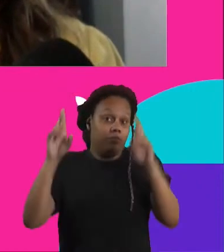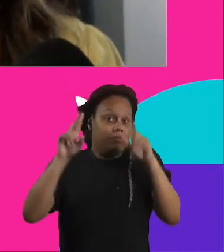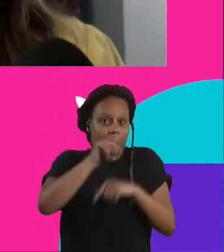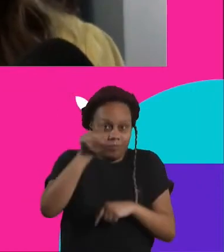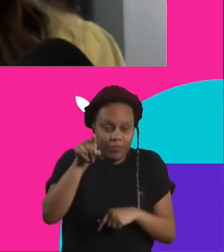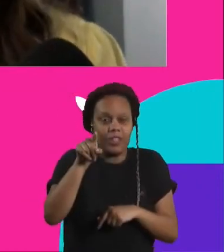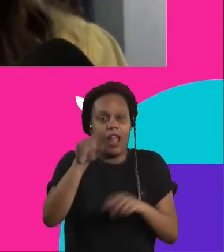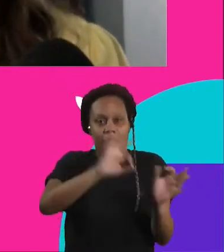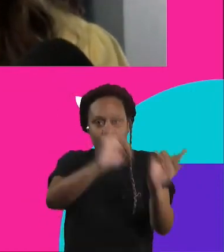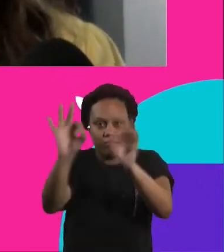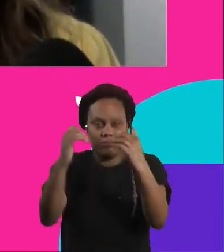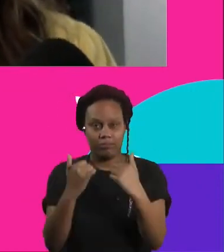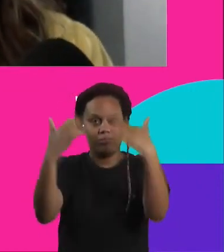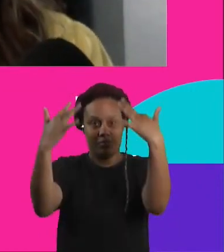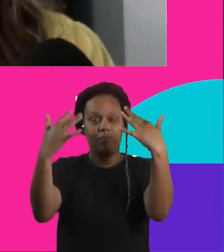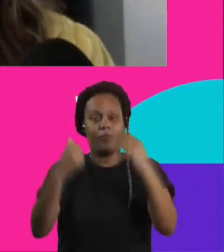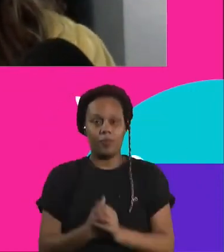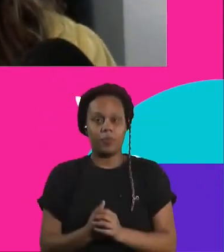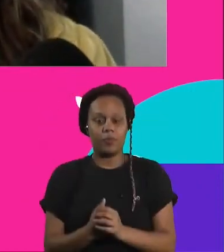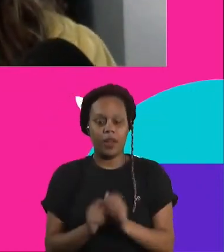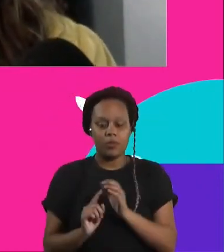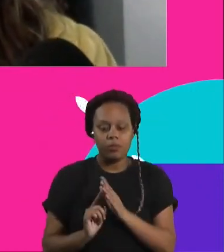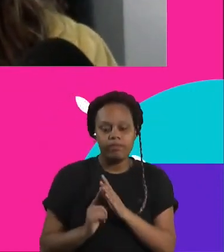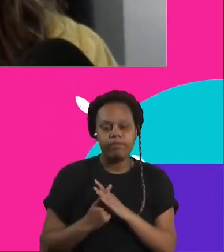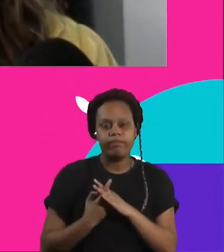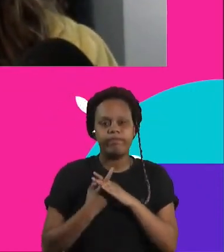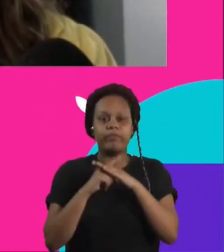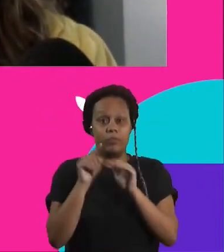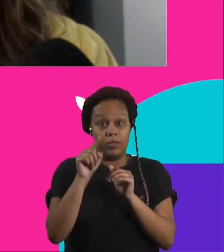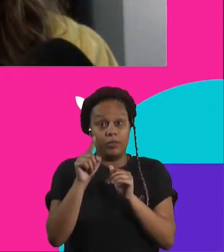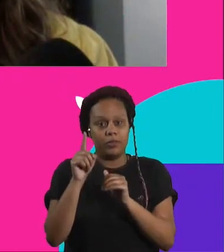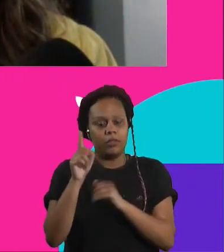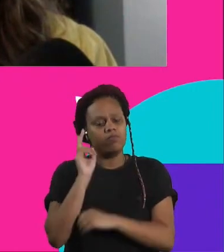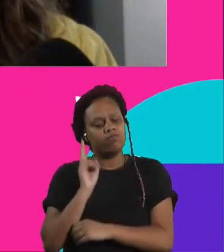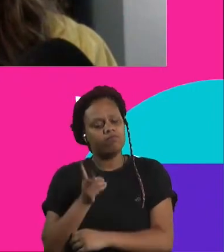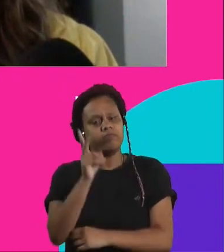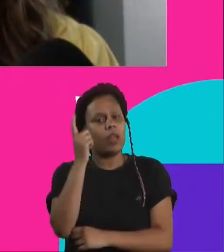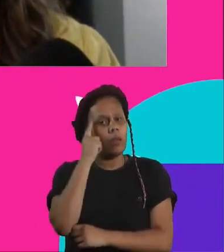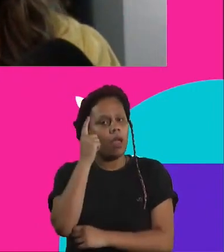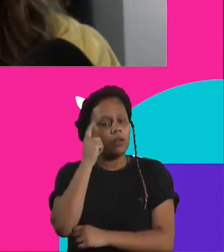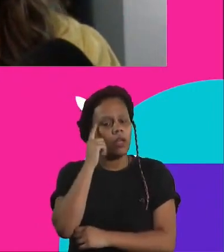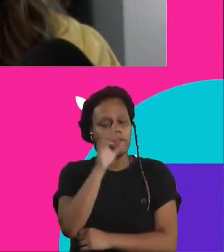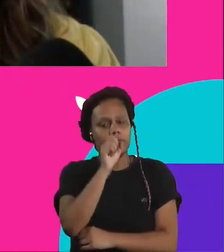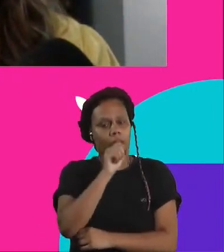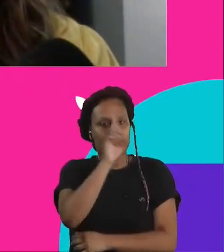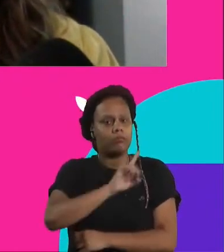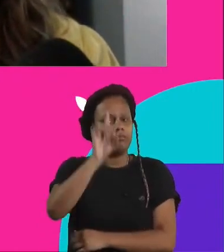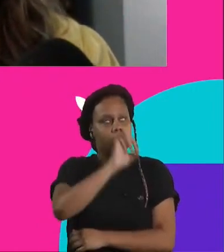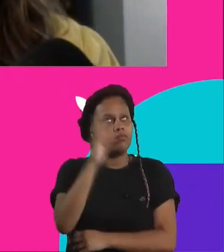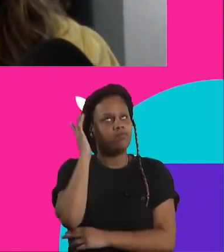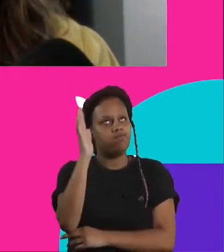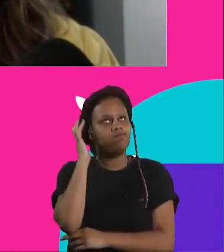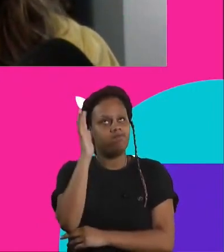gente só tenha colocado aí uma sementinha para vocês continuarem pensando, enfim, durante esse final de semana, pelo menos, pensem